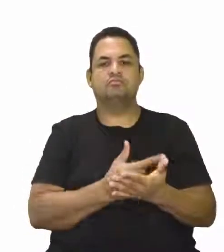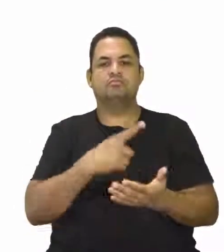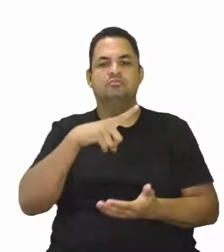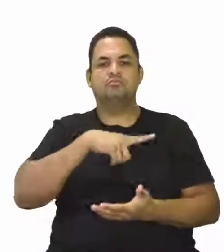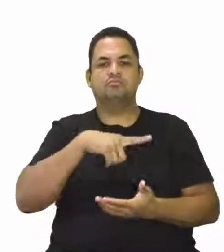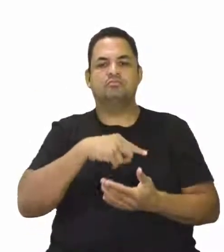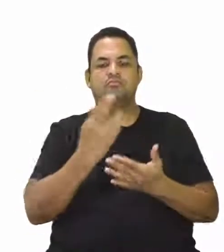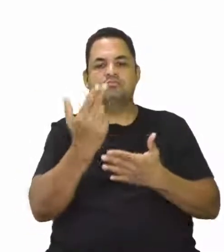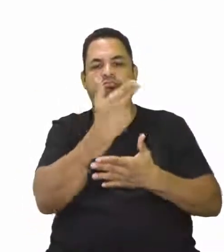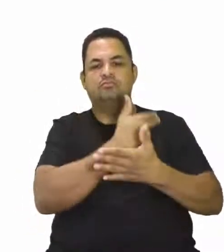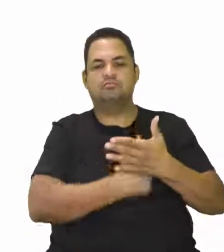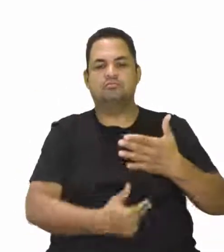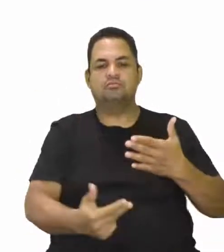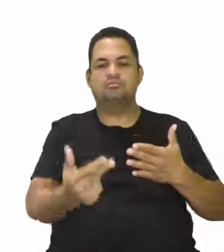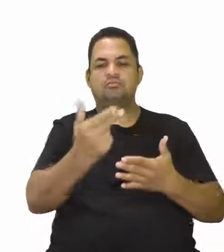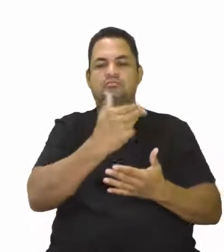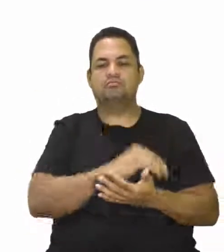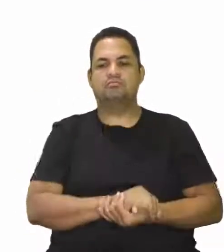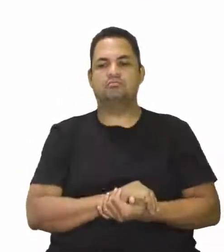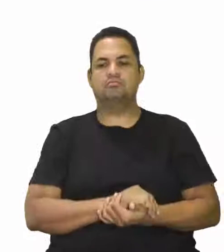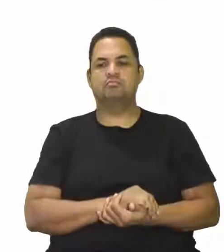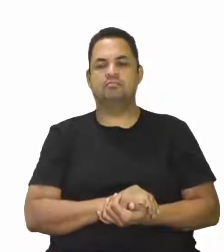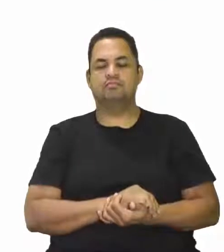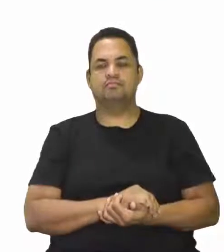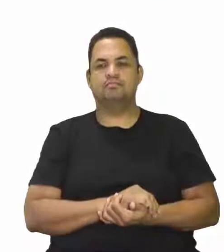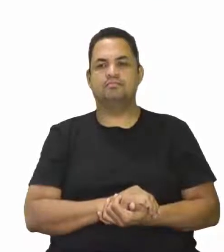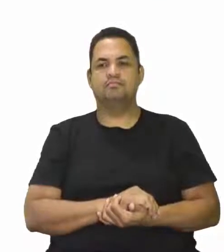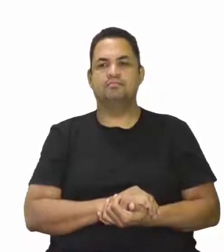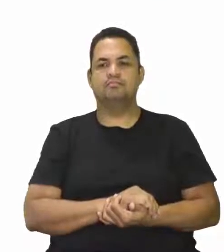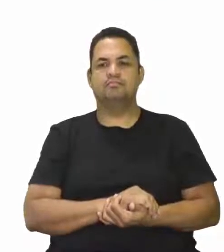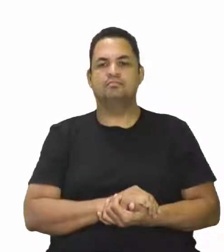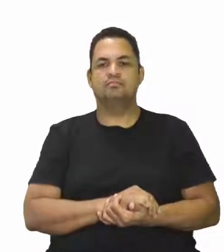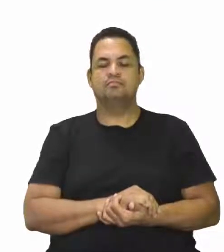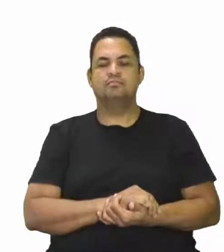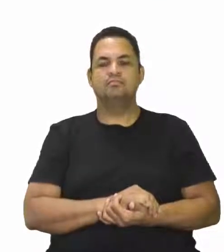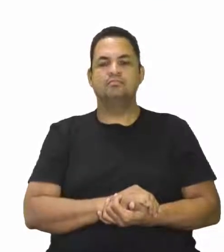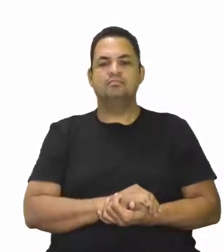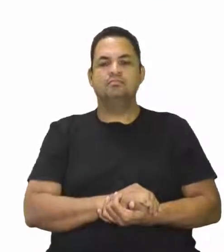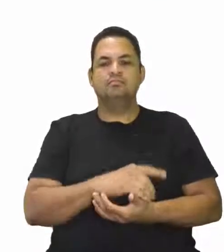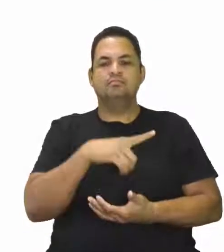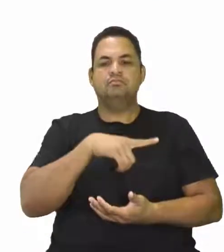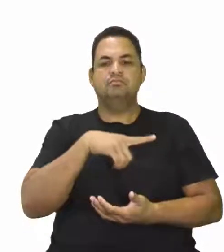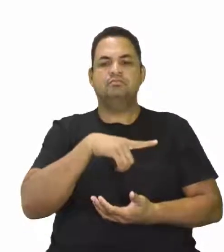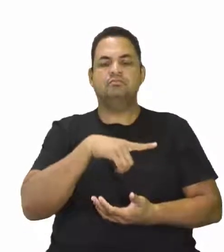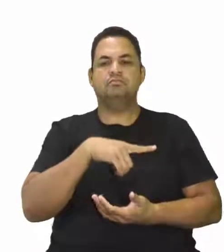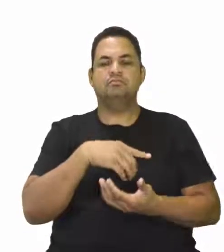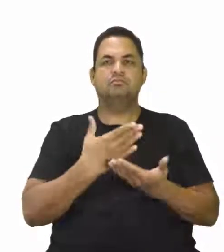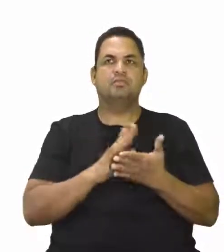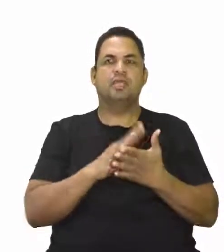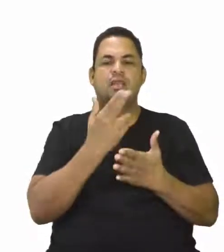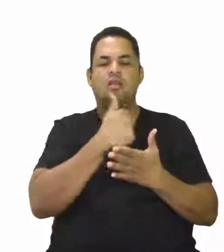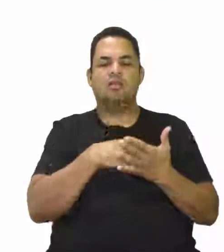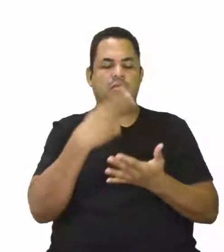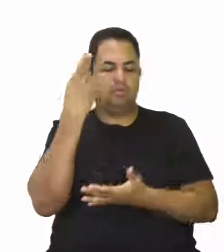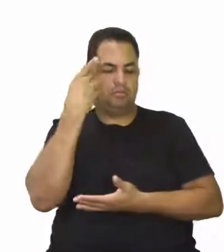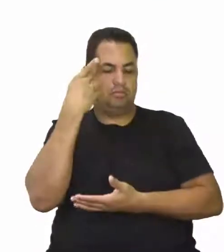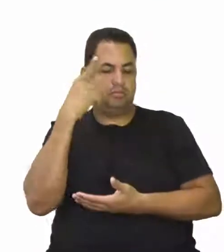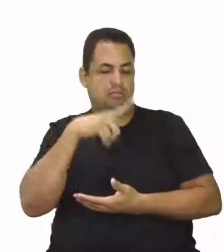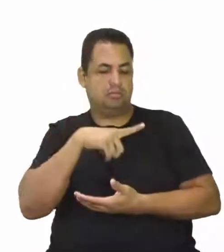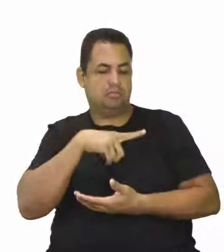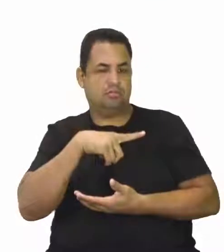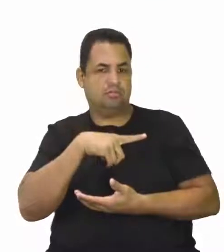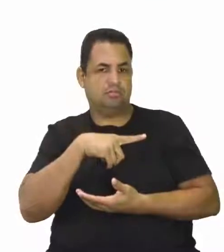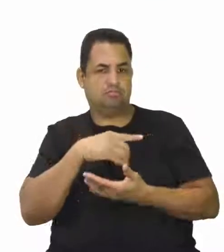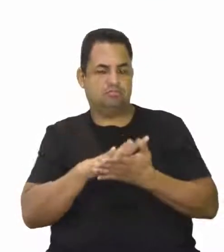uma charge. Não sei se você lembra dessa época, que tinha lá uma charge. Era comum. E aí você ficava, sempre